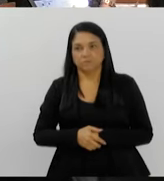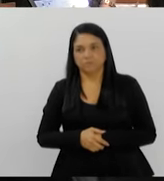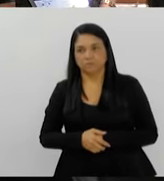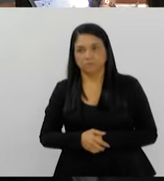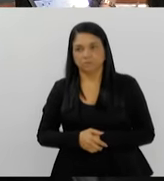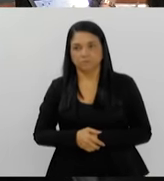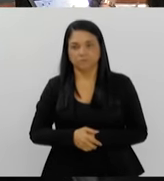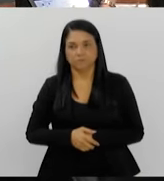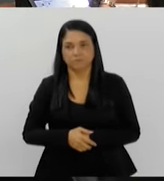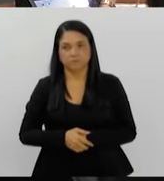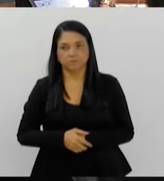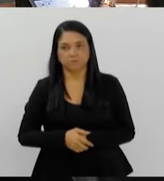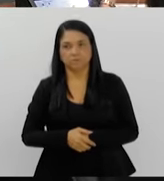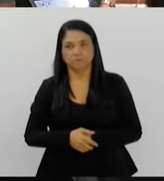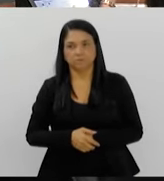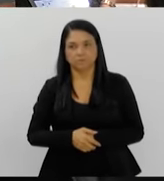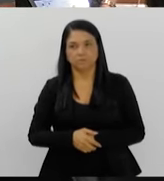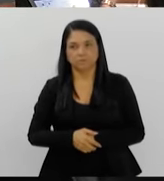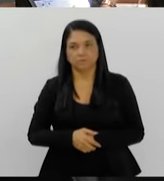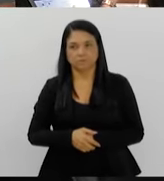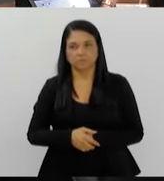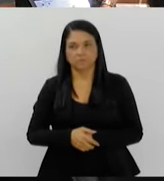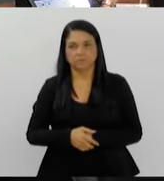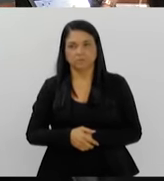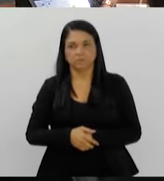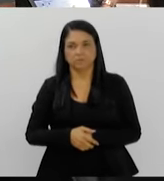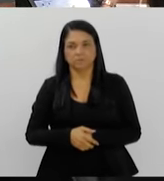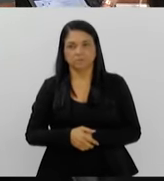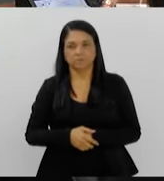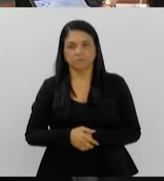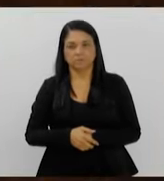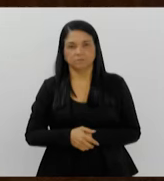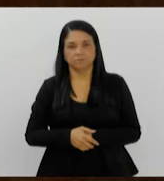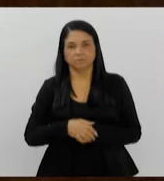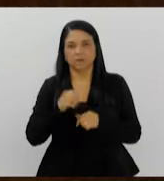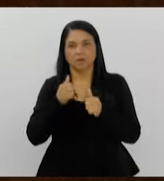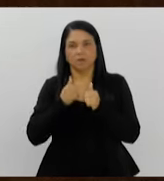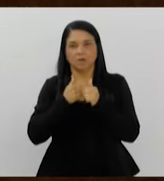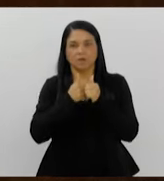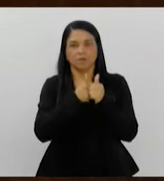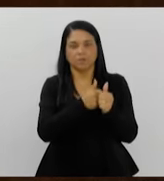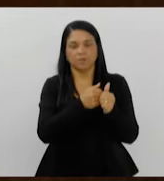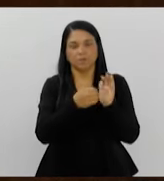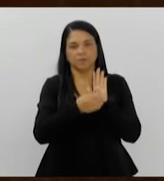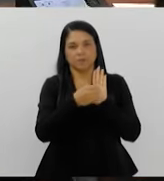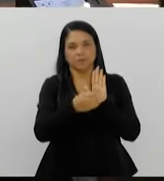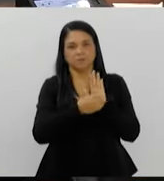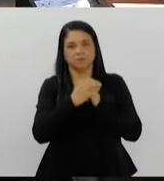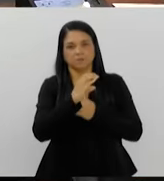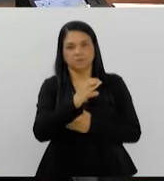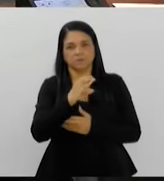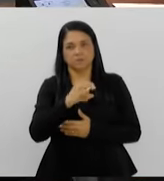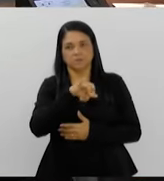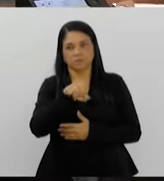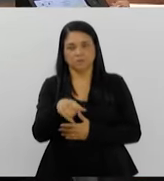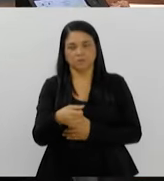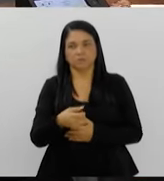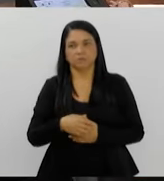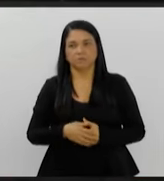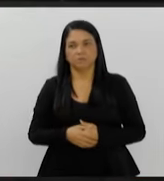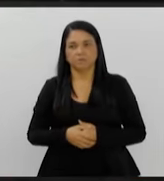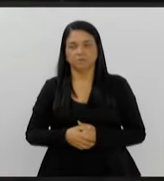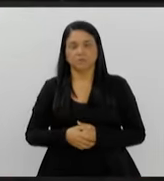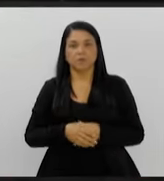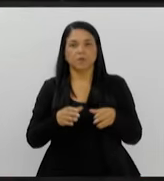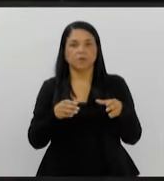favor de turismo você é suplente acompanhe o parecer da ccj presidente Obrigado deputada